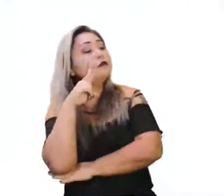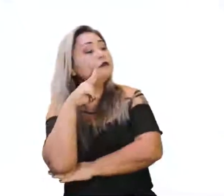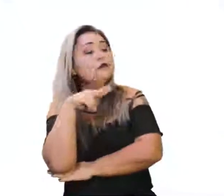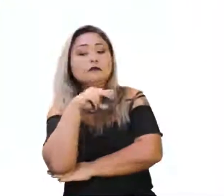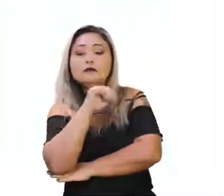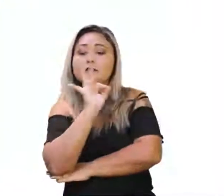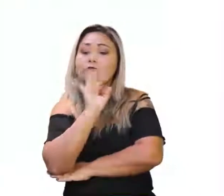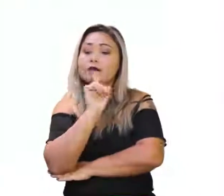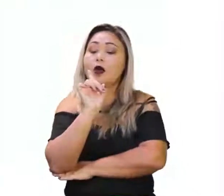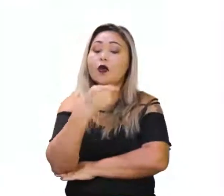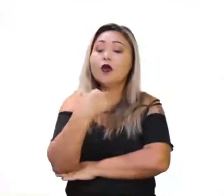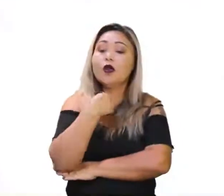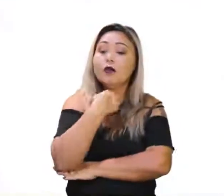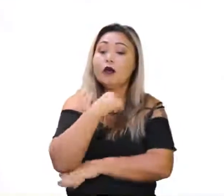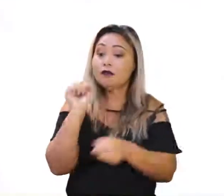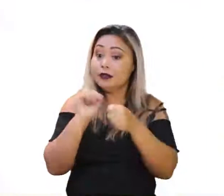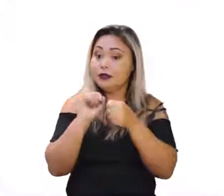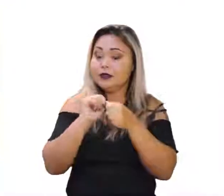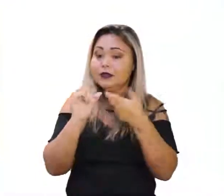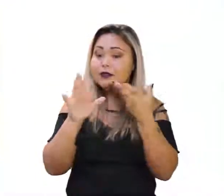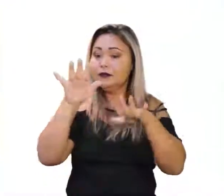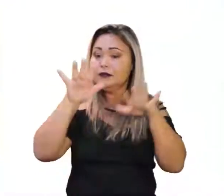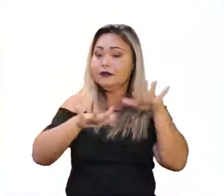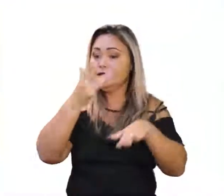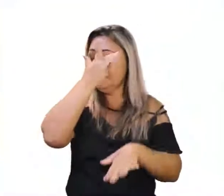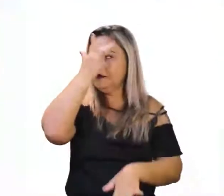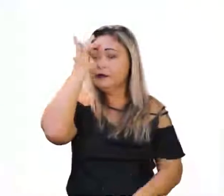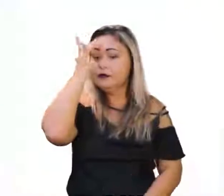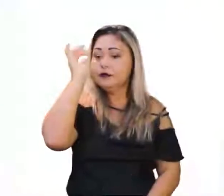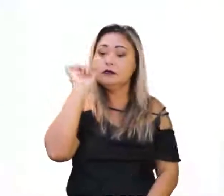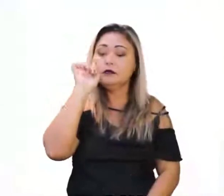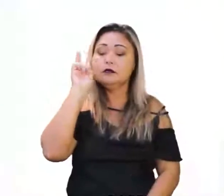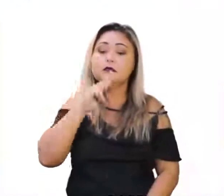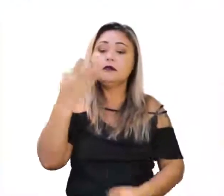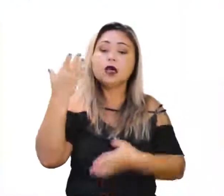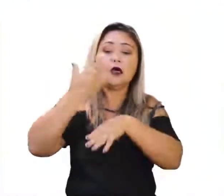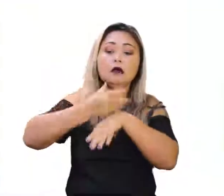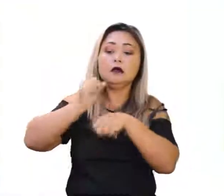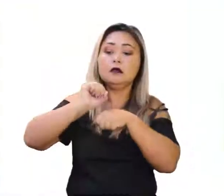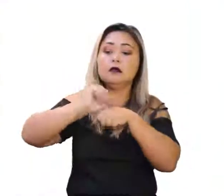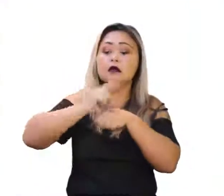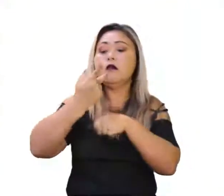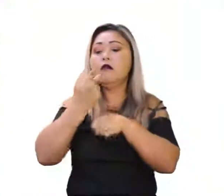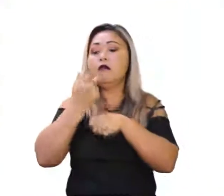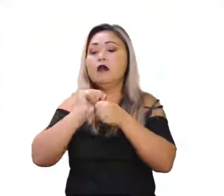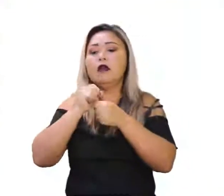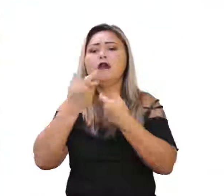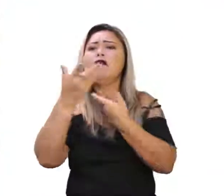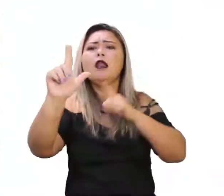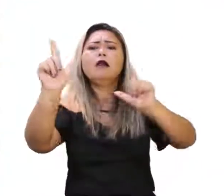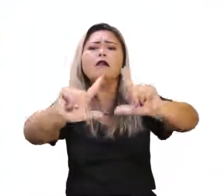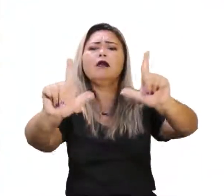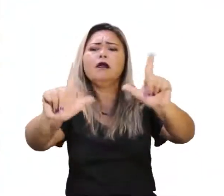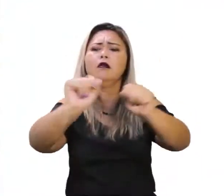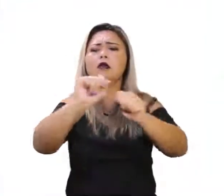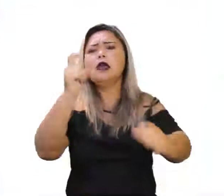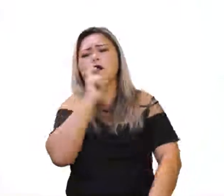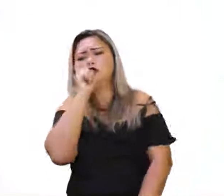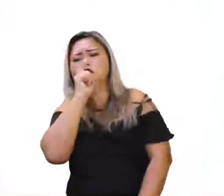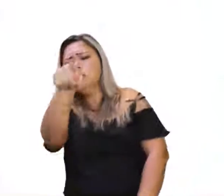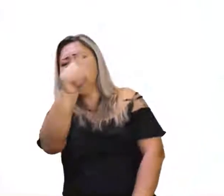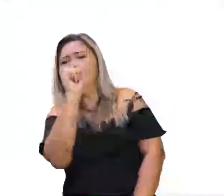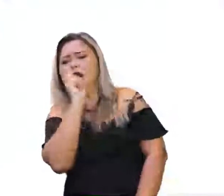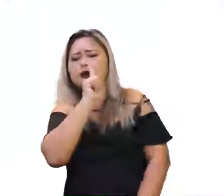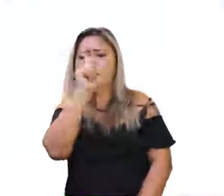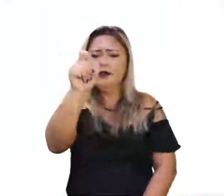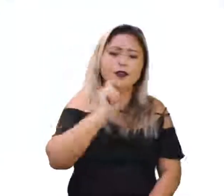só não pode fazer o que algumas pessoas assim estão assistindo uma novela e ficam falando com a TV. Não, é mentira